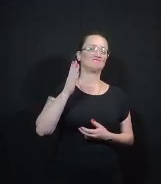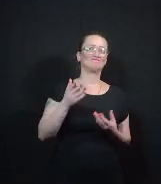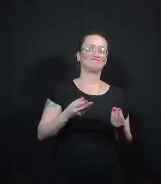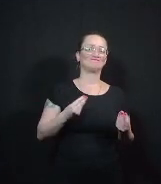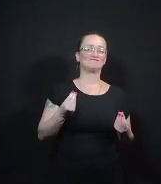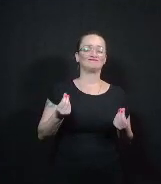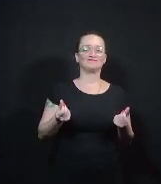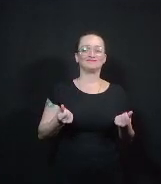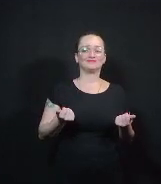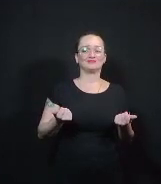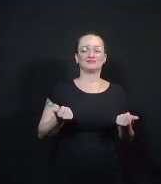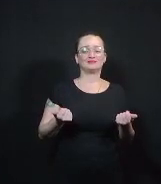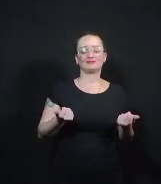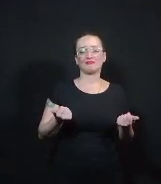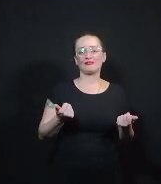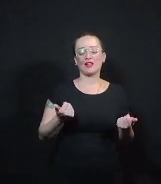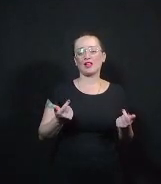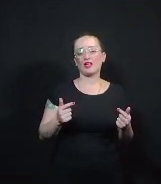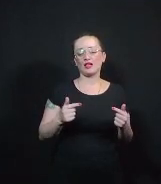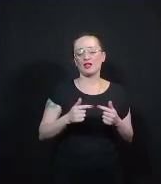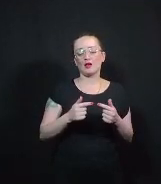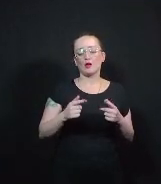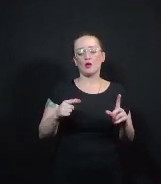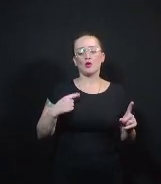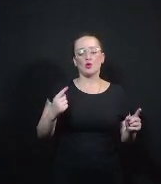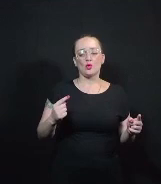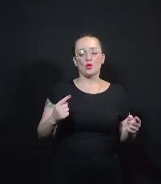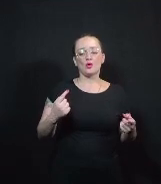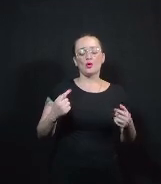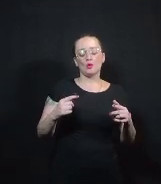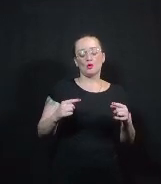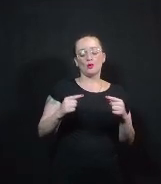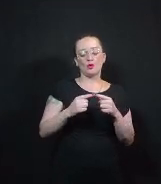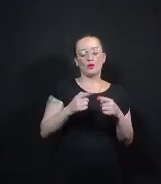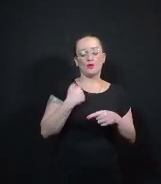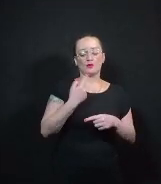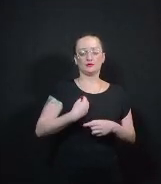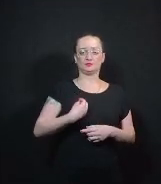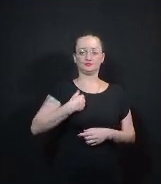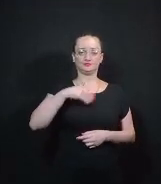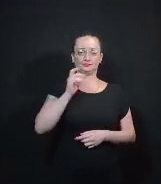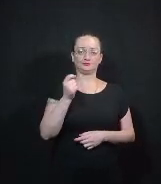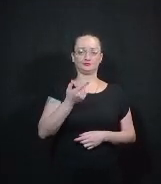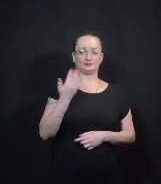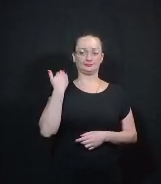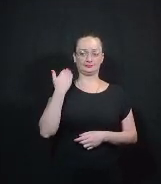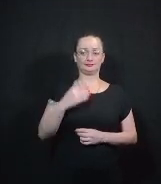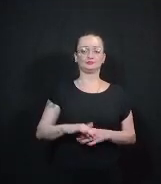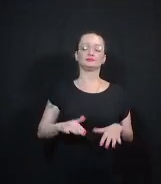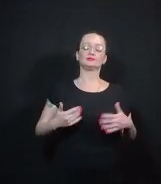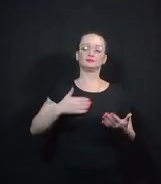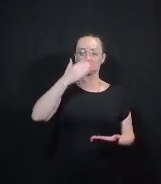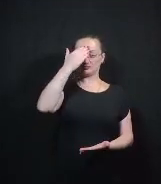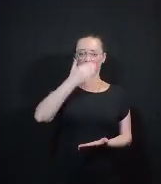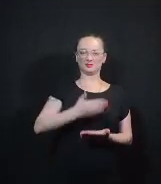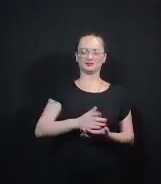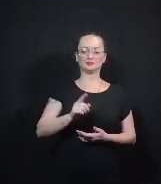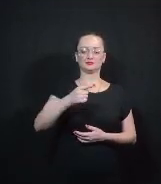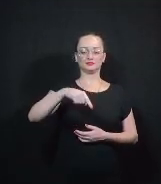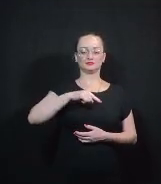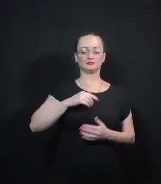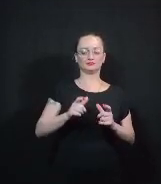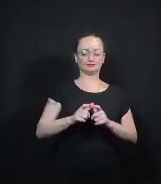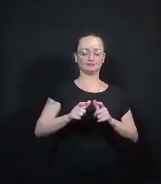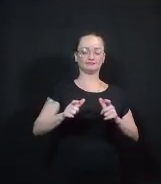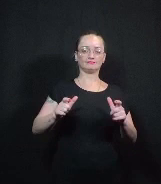assim, que está nas nossas vidas de uma maneira muito mais emblemática do que estava antes. Então, eu acho que essa